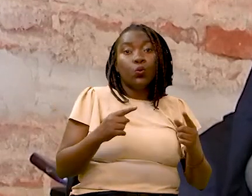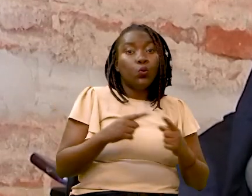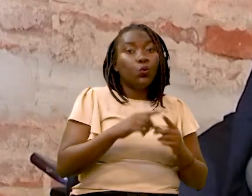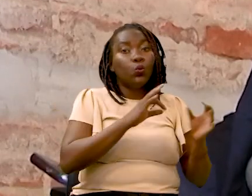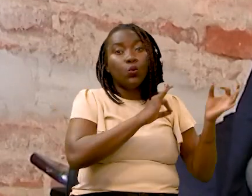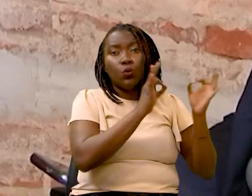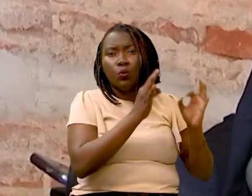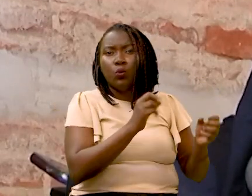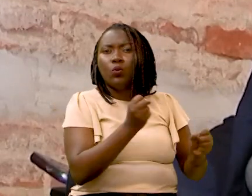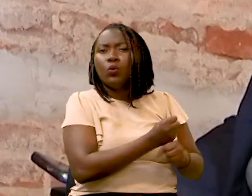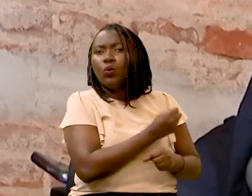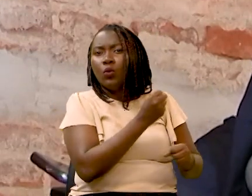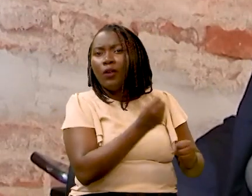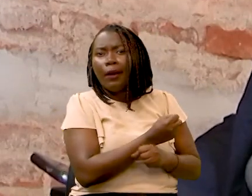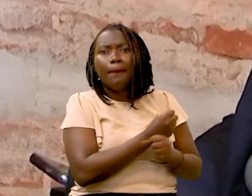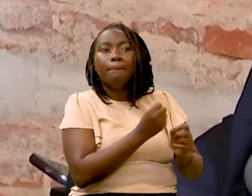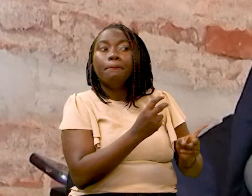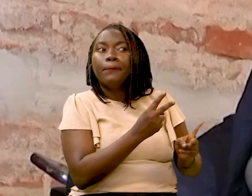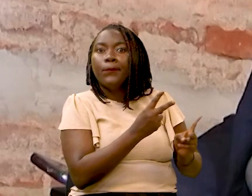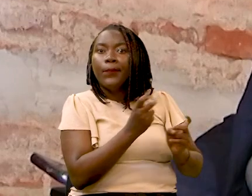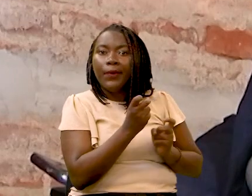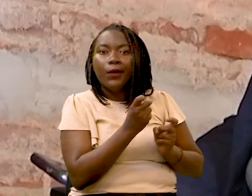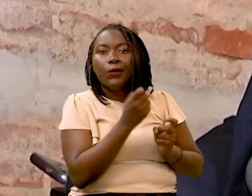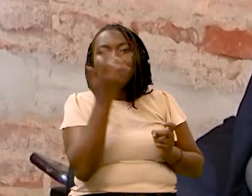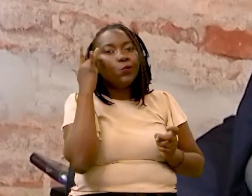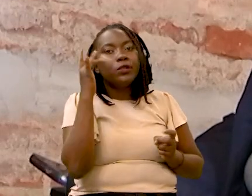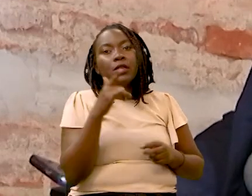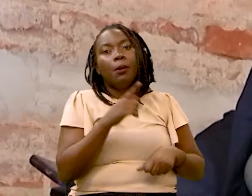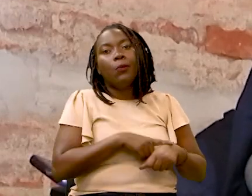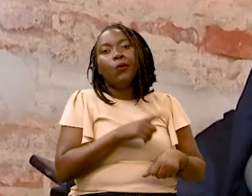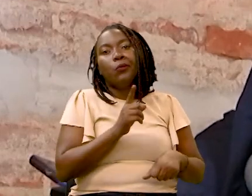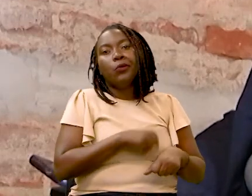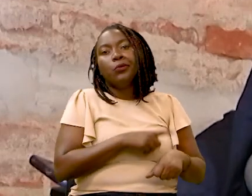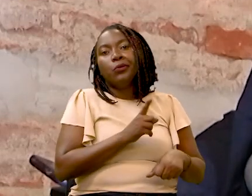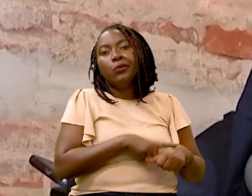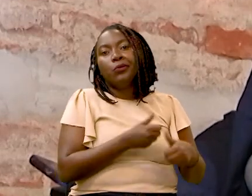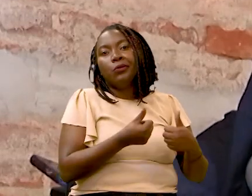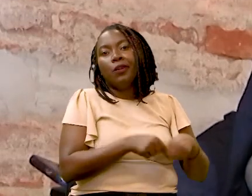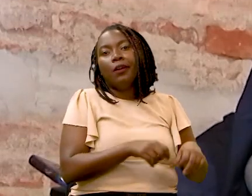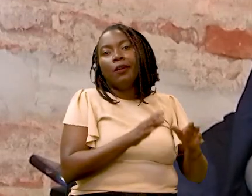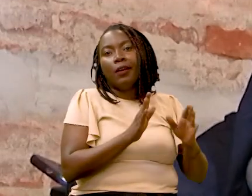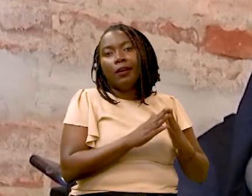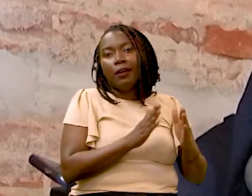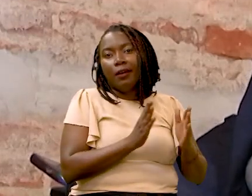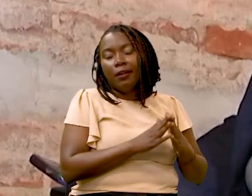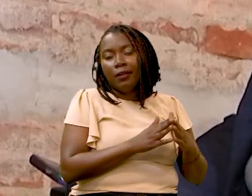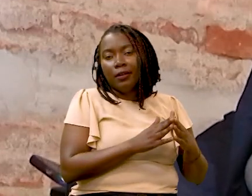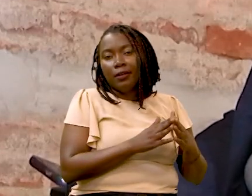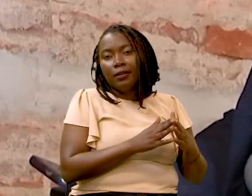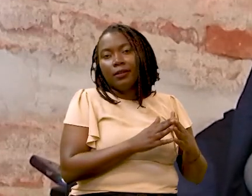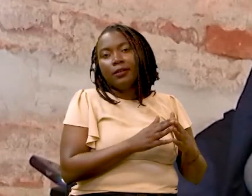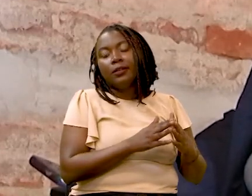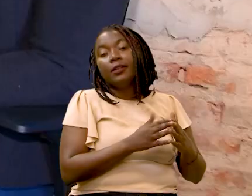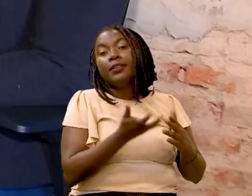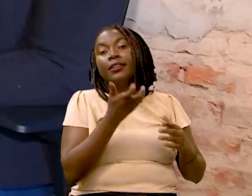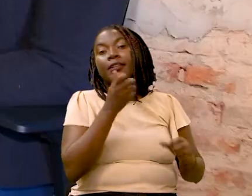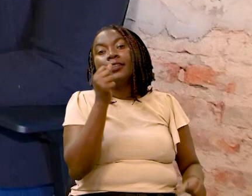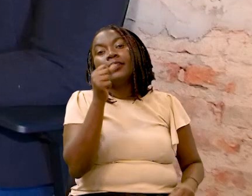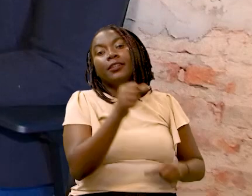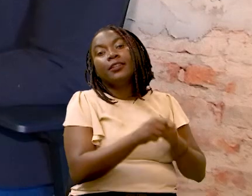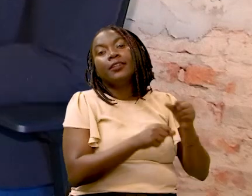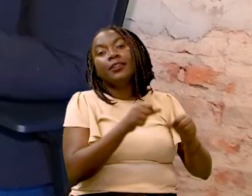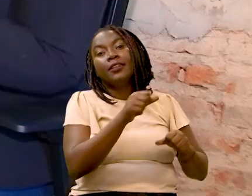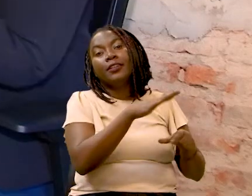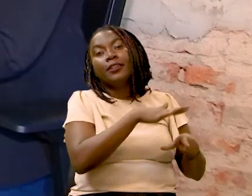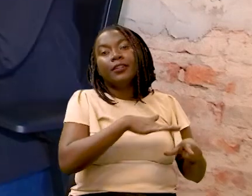que envolve construção, decoração, elas perceberam, não sabia quanto tempo elas teriam que ficar em casa, né? Começaram